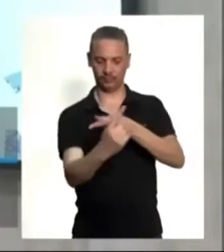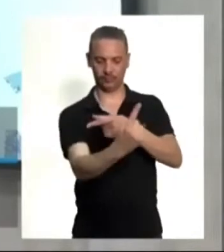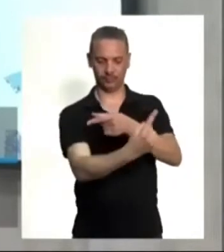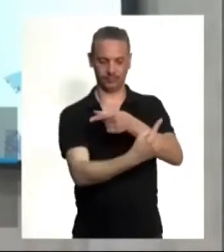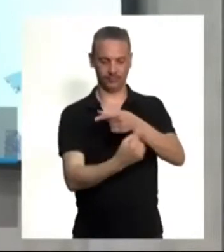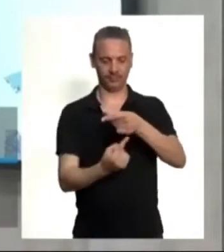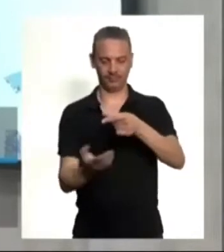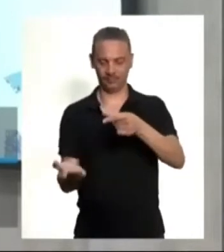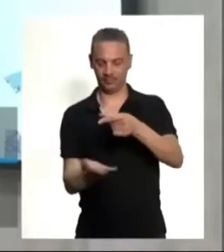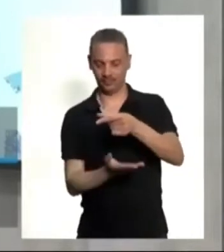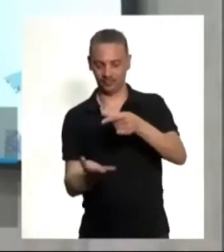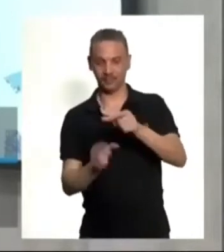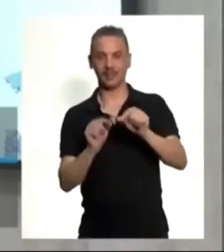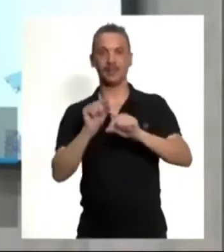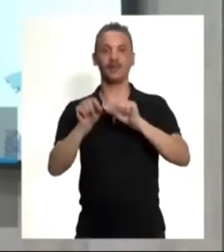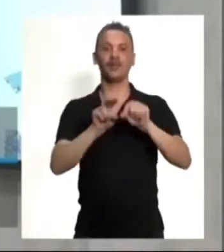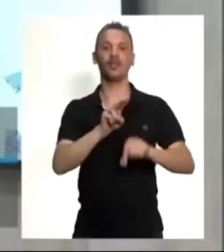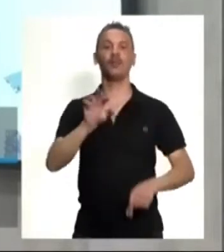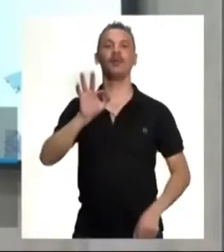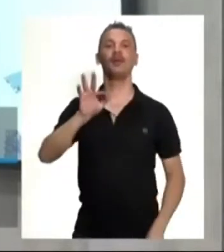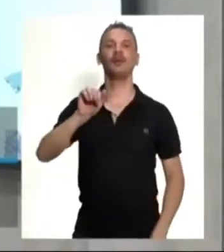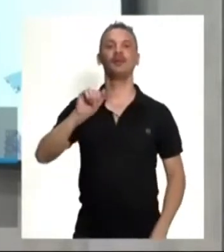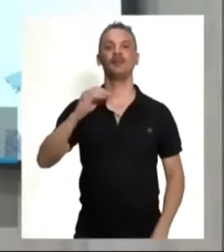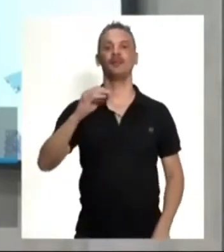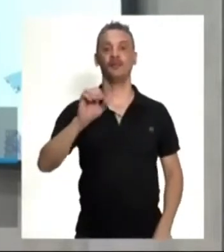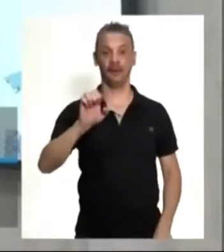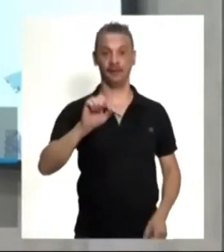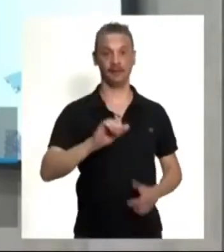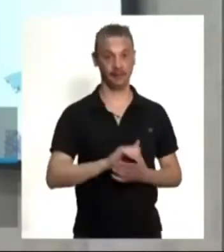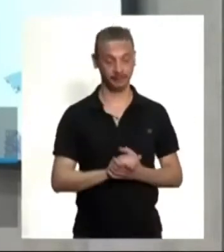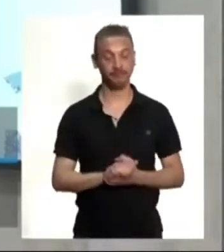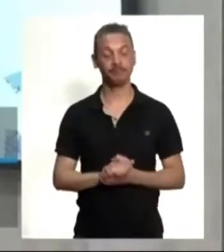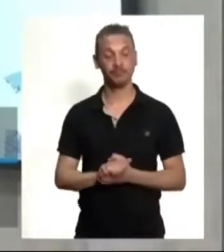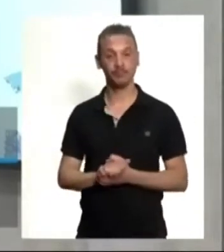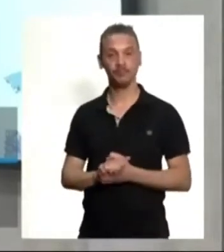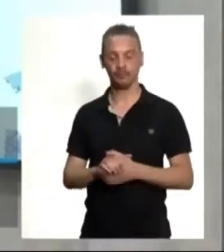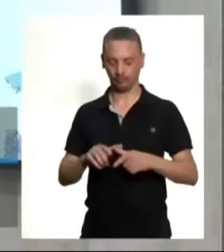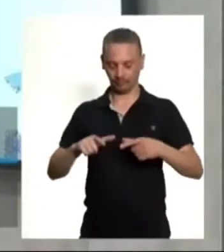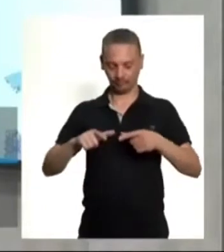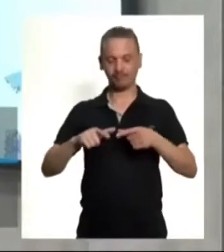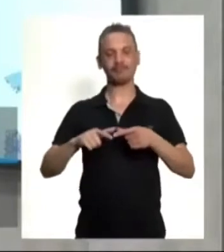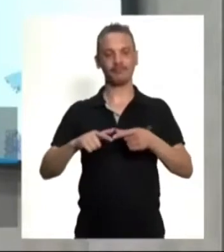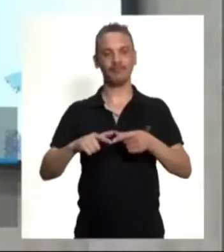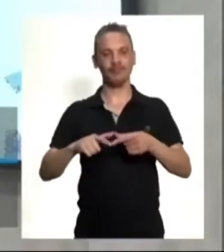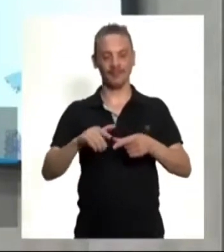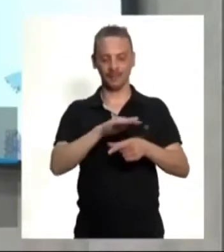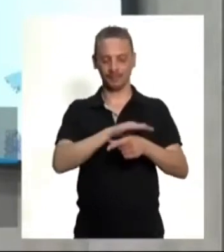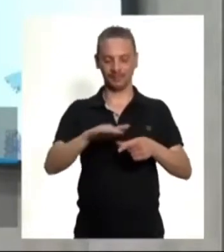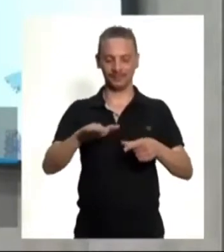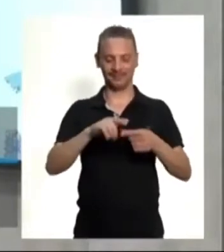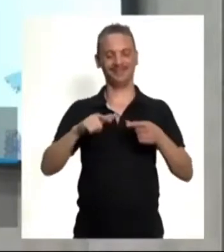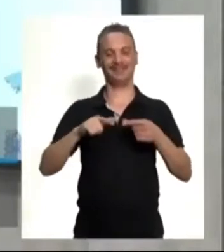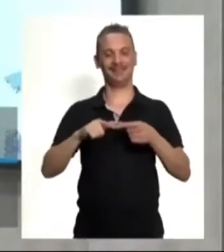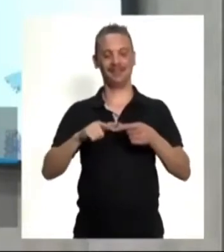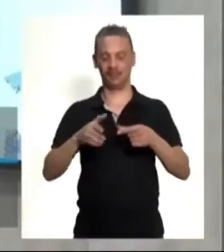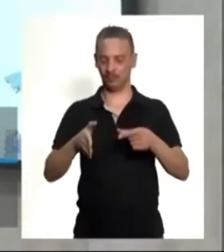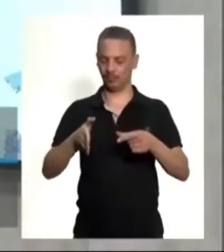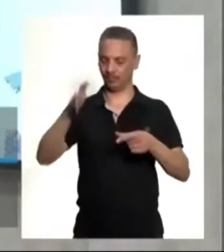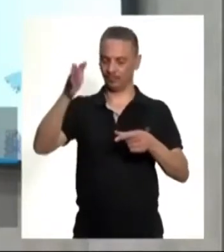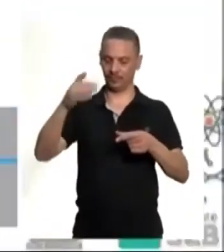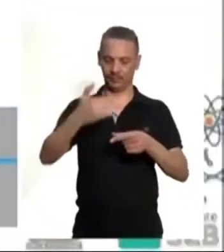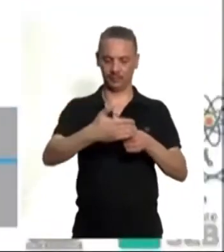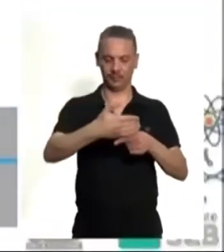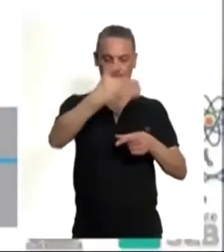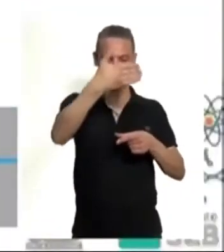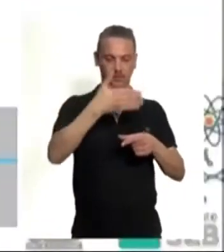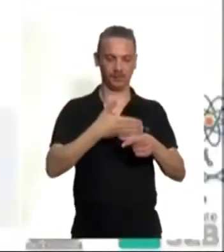das bases, você tem as faces laterais. A base não é um triângulo, então você terá 3 faces laterais. Veja, olha o